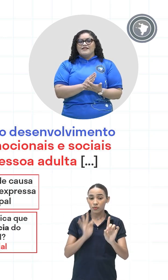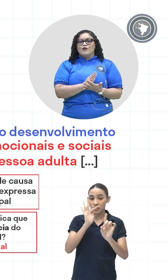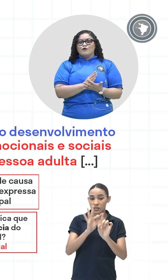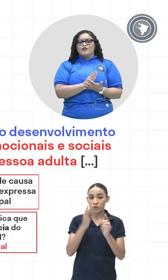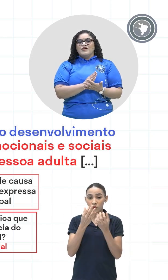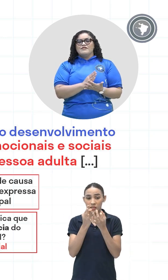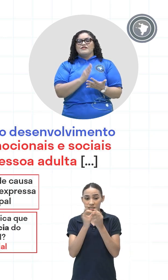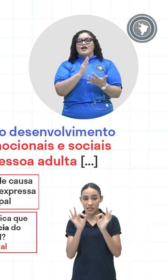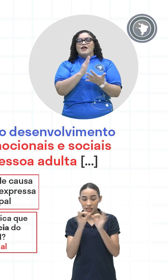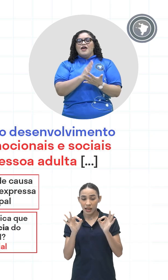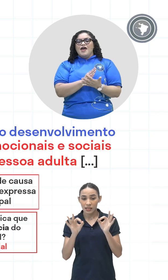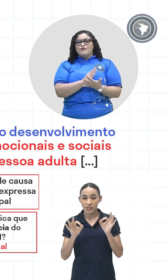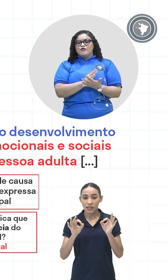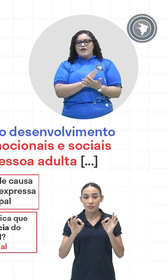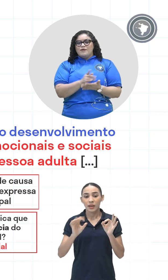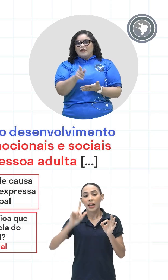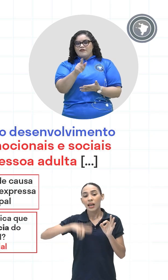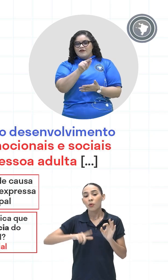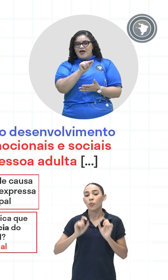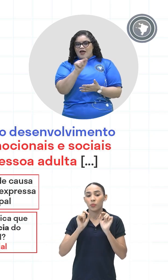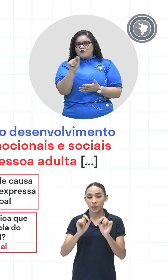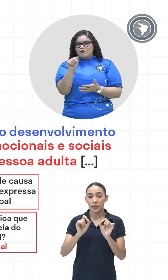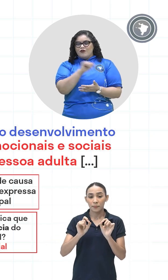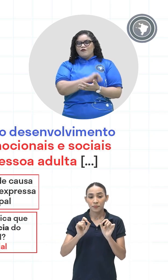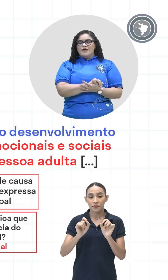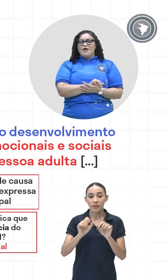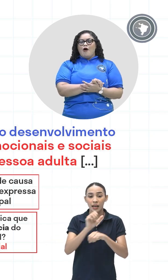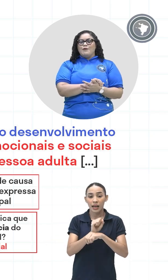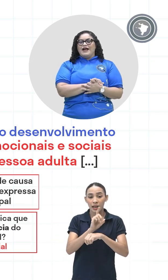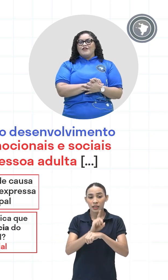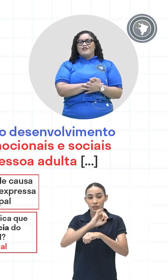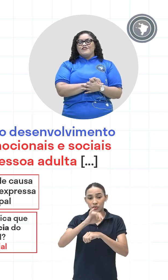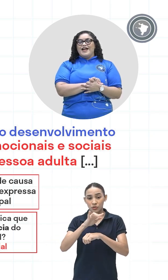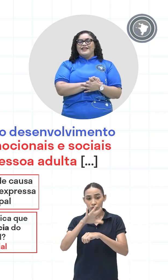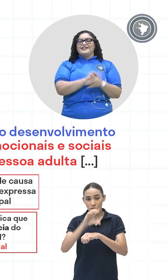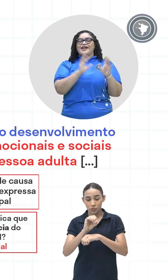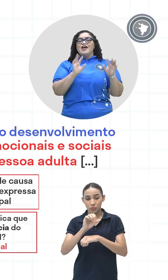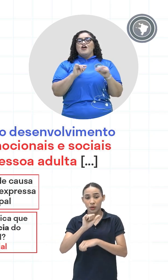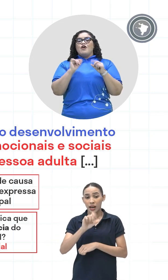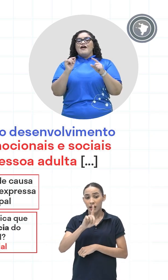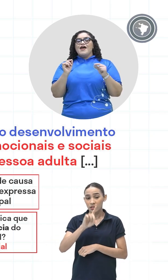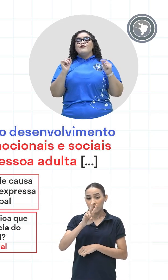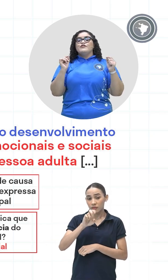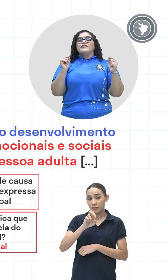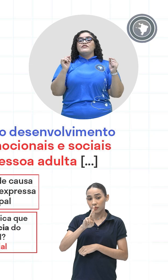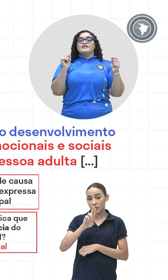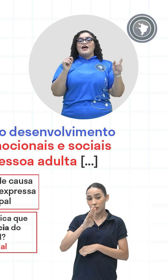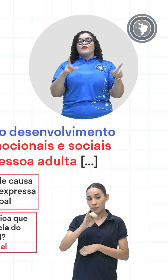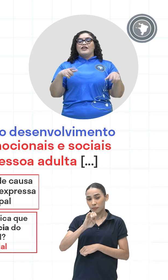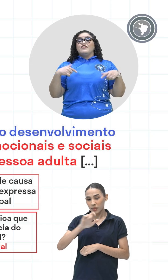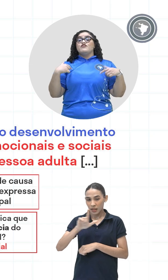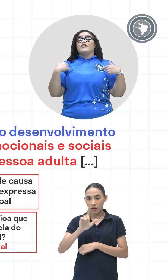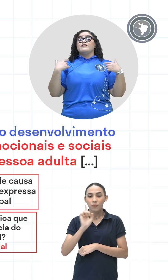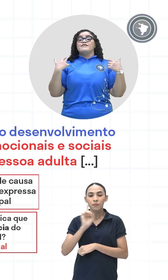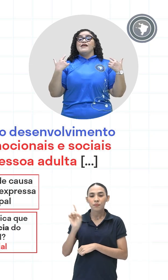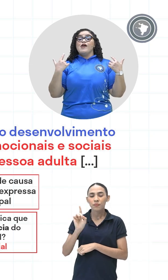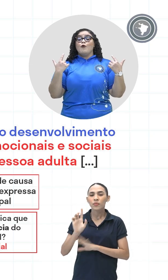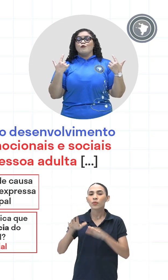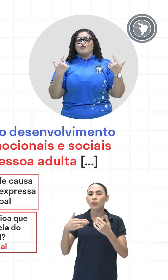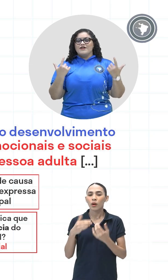da circunstância é justamente a adjunto adverbial. A minha caixinha está ali, né? Qual é a função sintática que